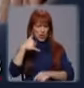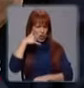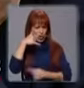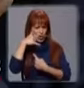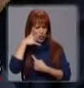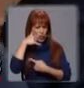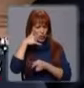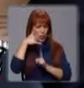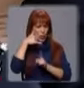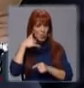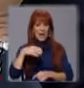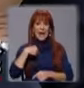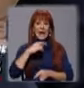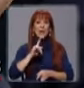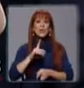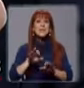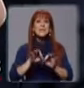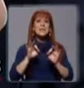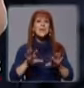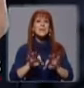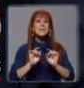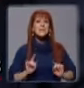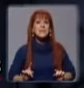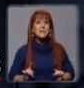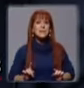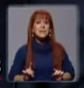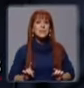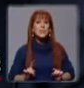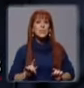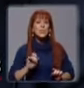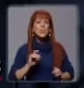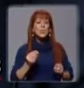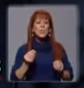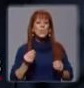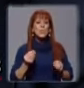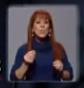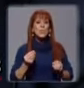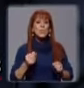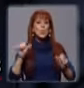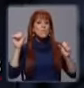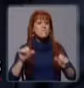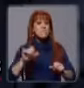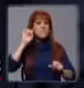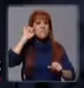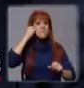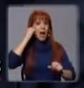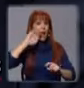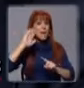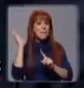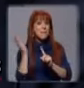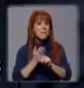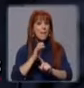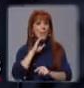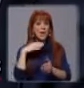escutas receio em termos de do do do do Mal penal que